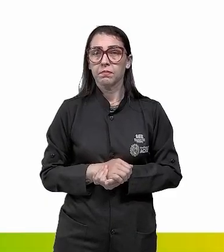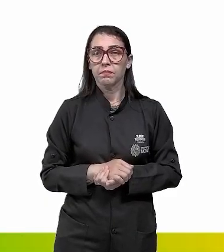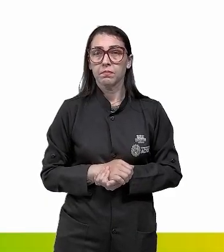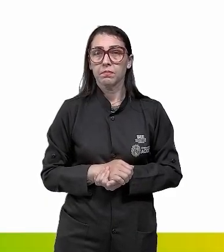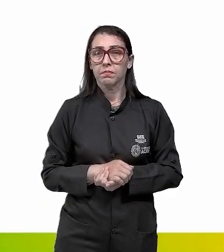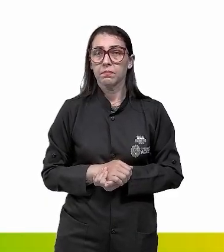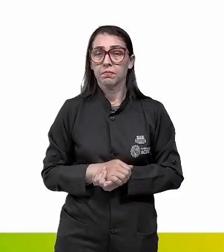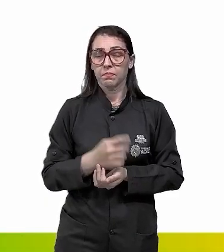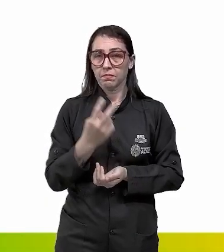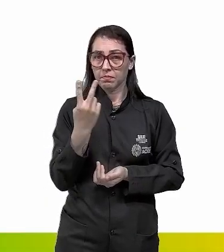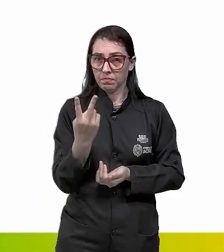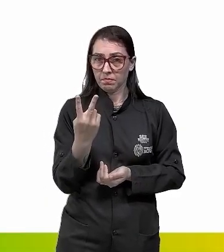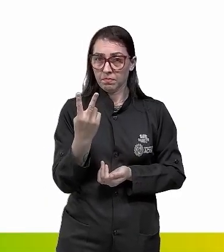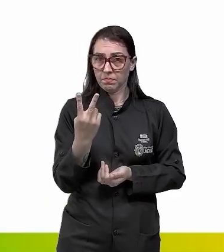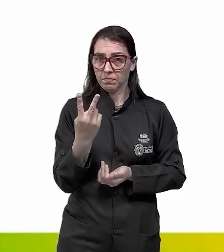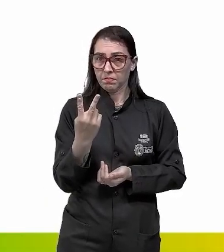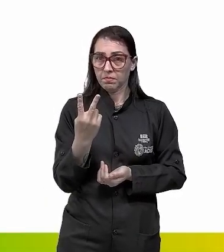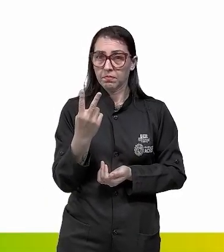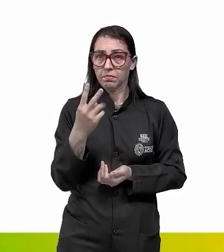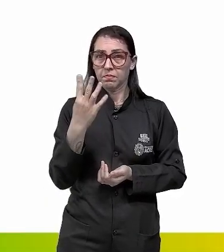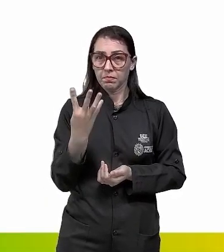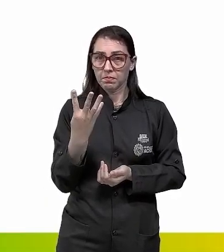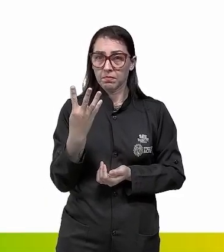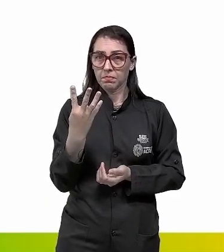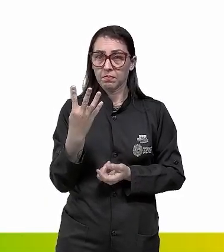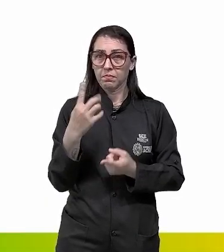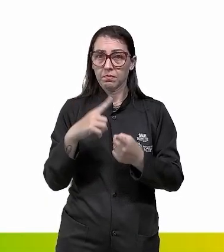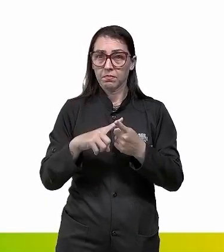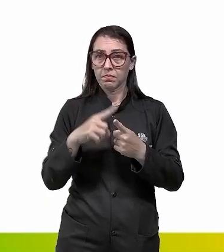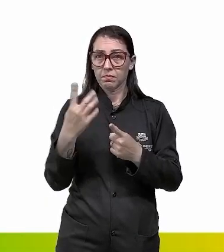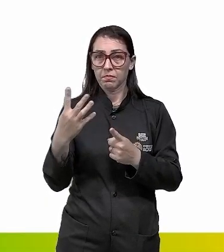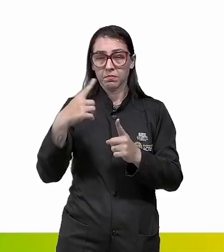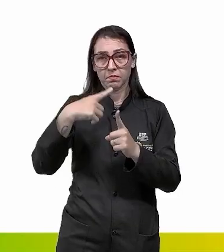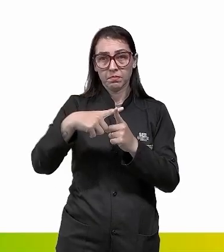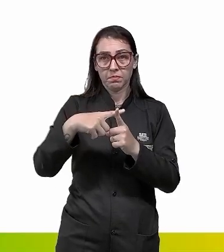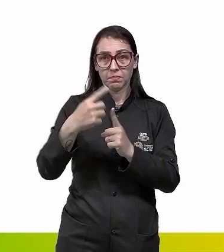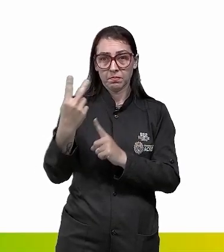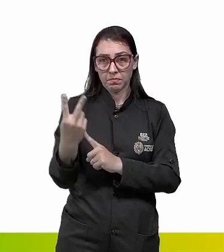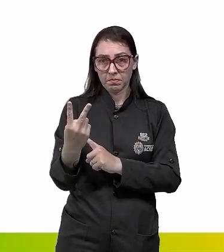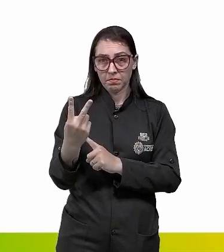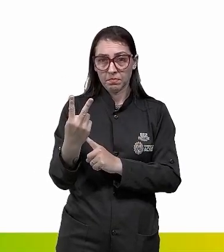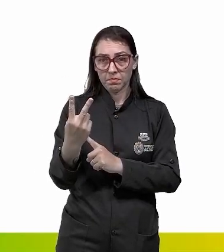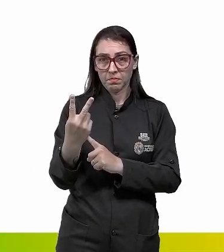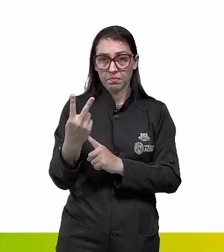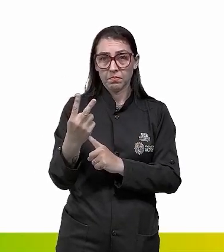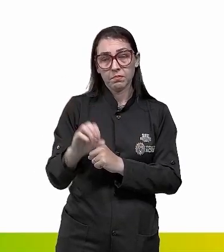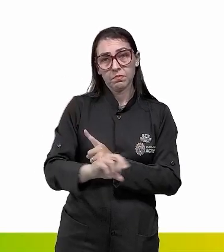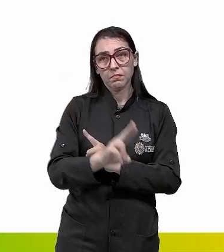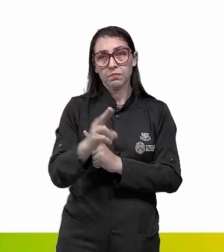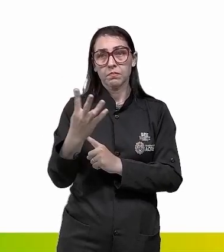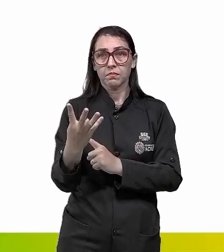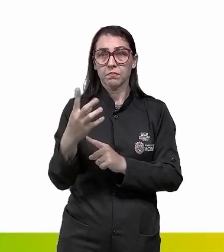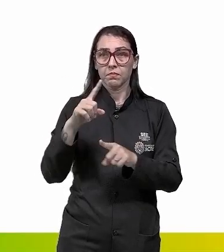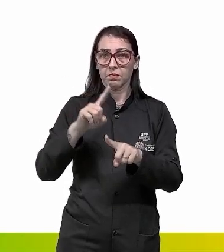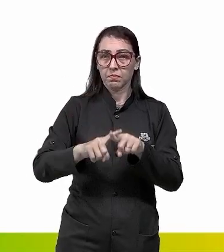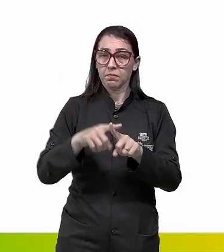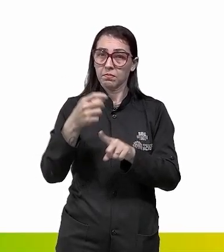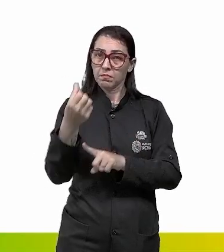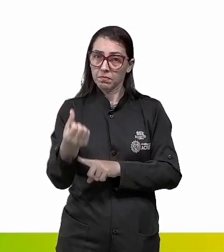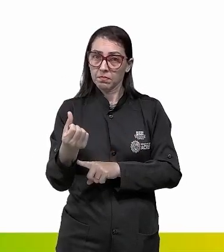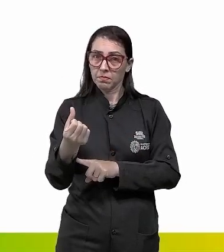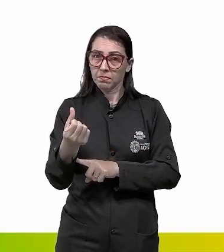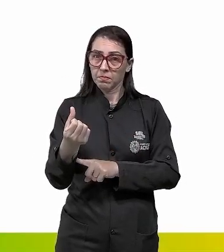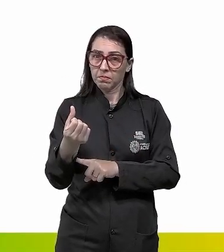Quando o x é 2, é 4 vezes 4 mais 2, ou 4 vezes 6,